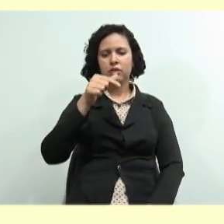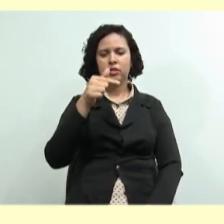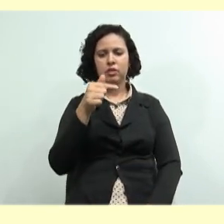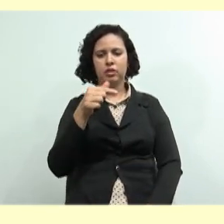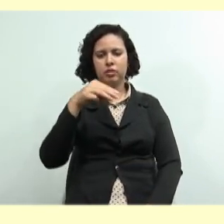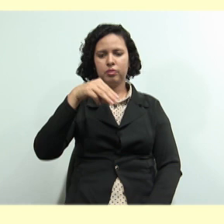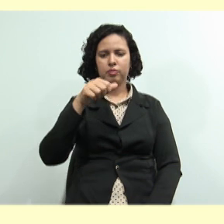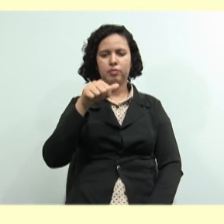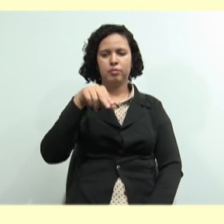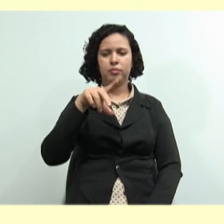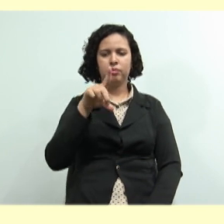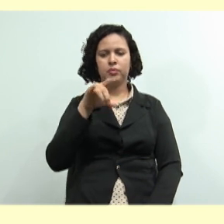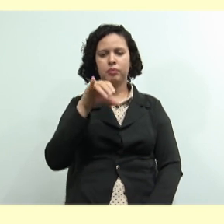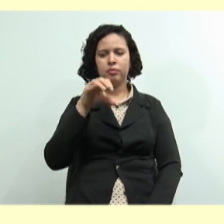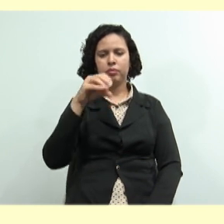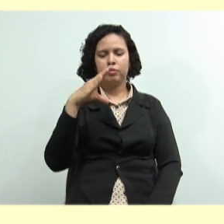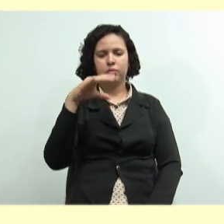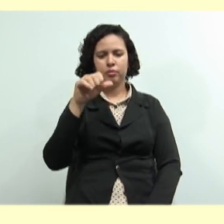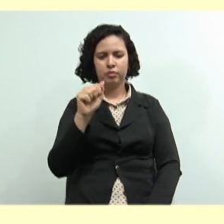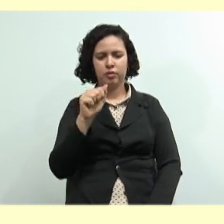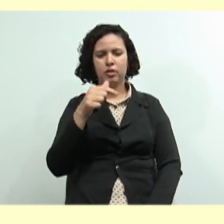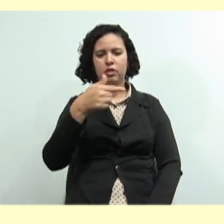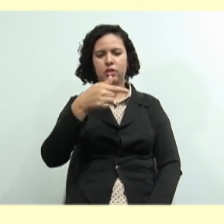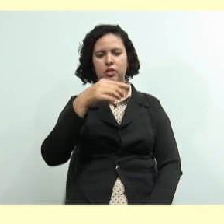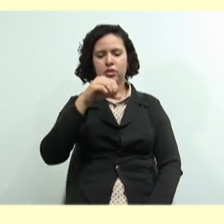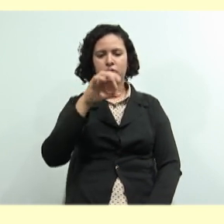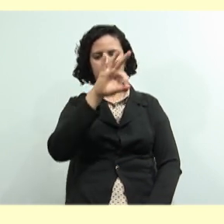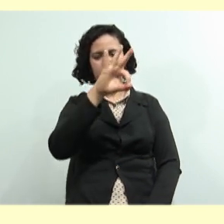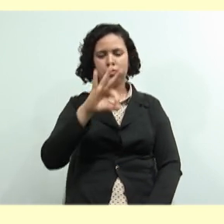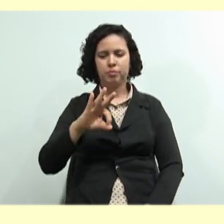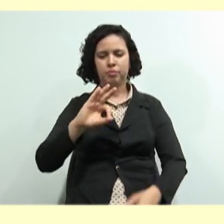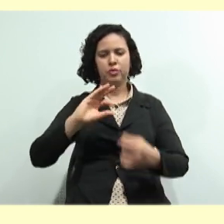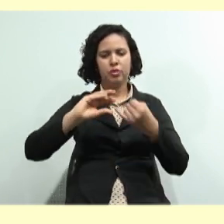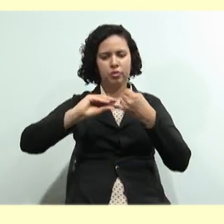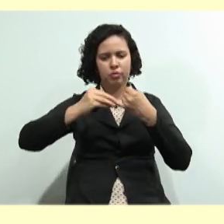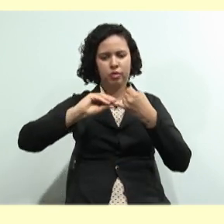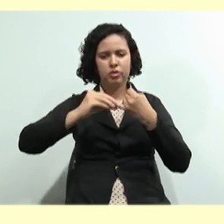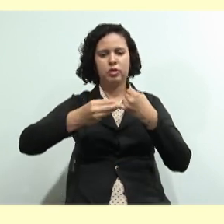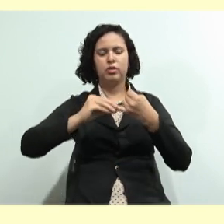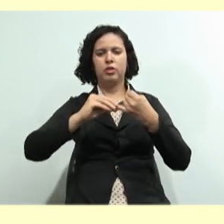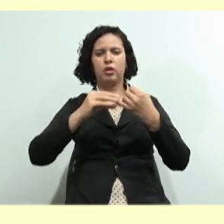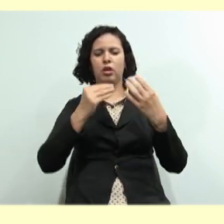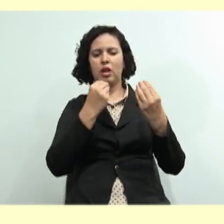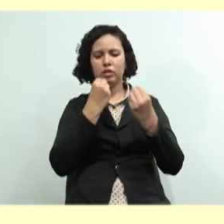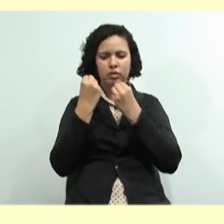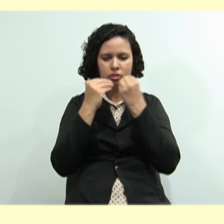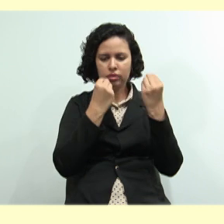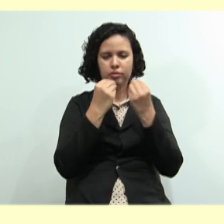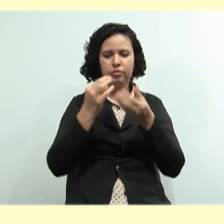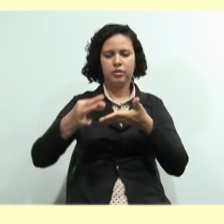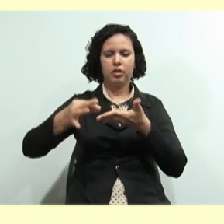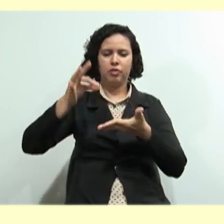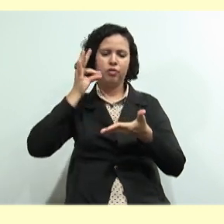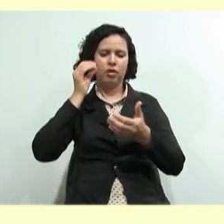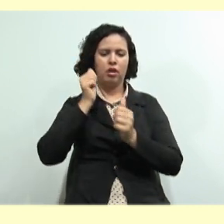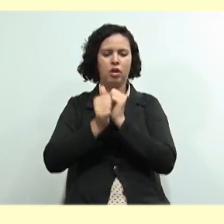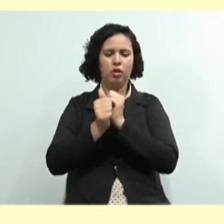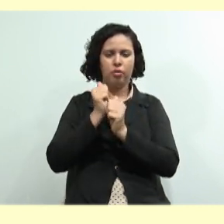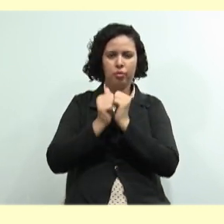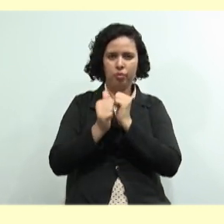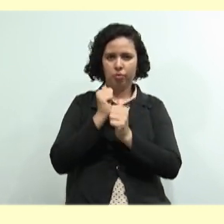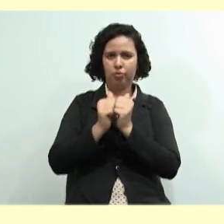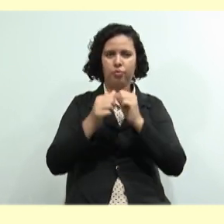milho, 38% do café, 34% do arroz e 21% do trigo no Brasil.